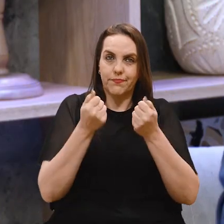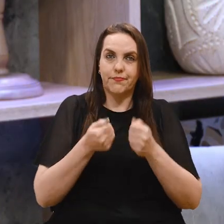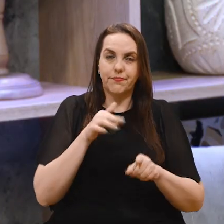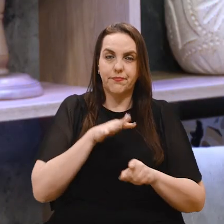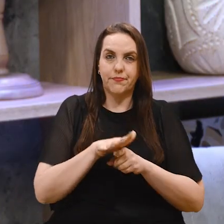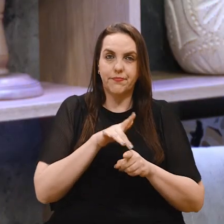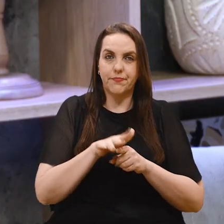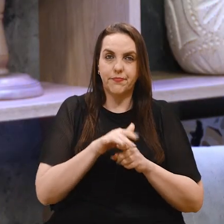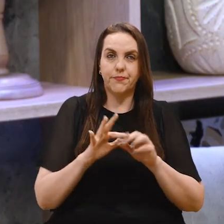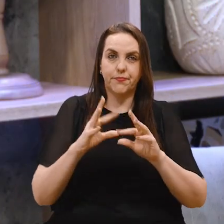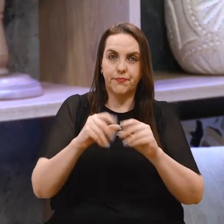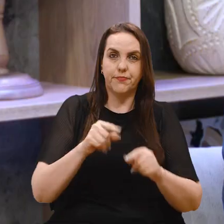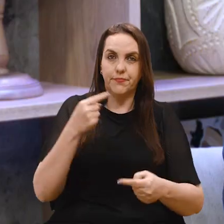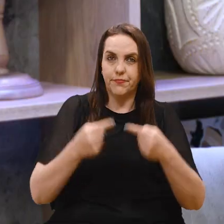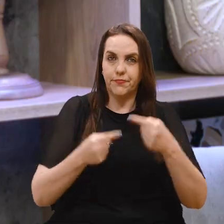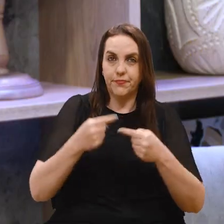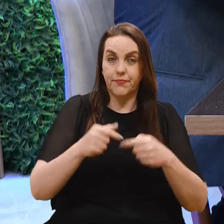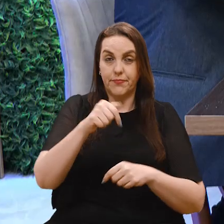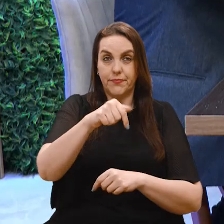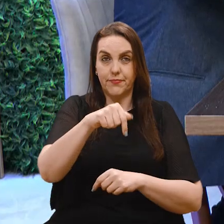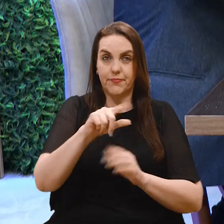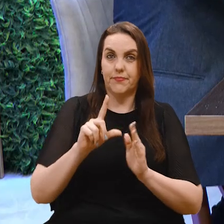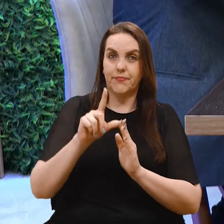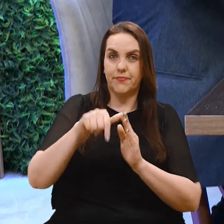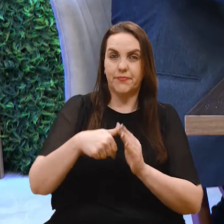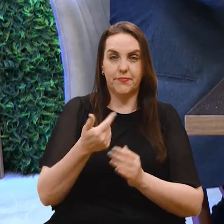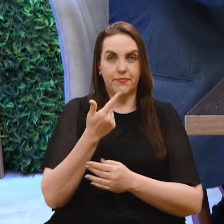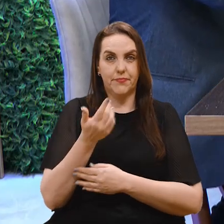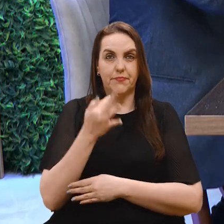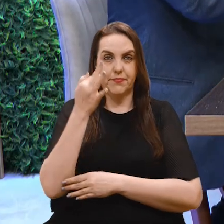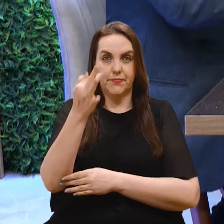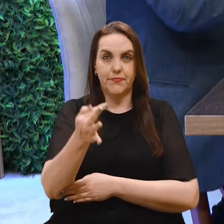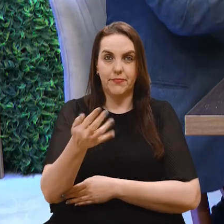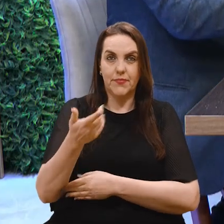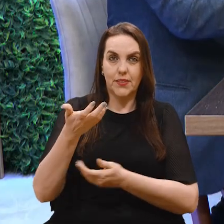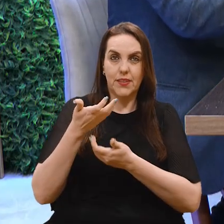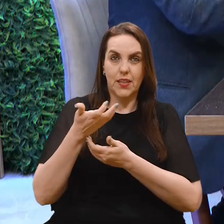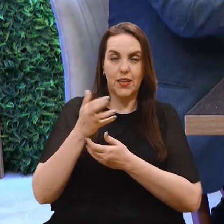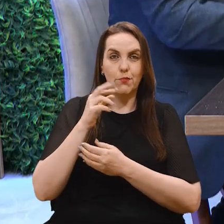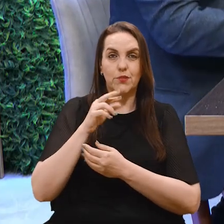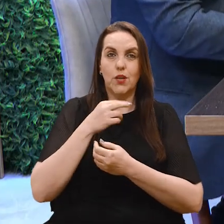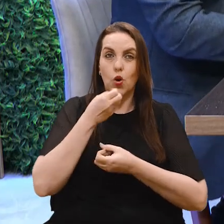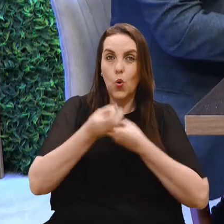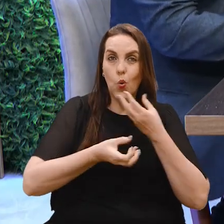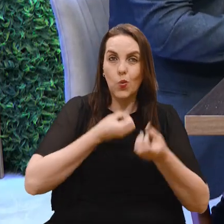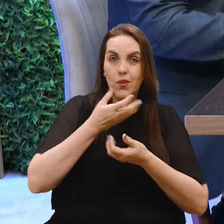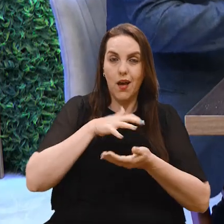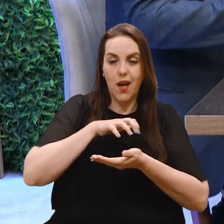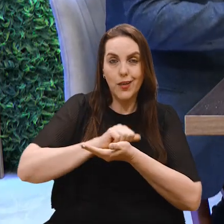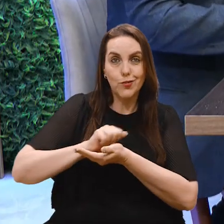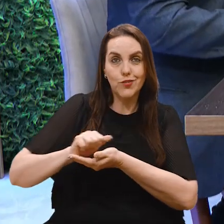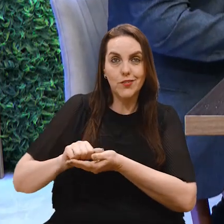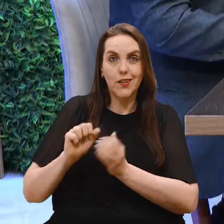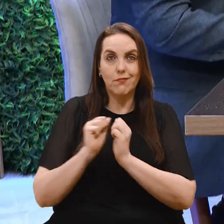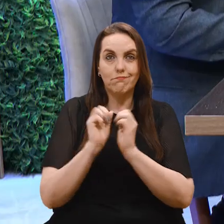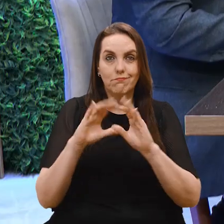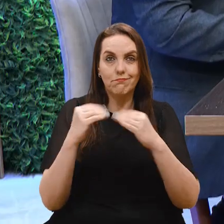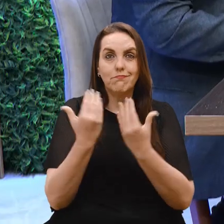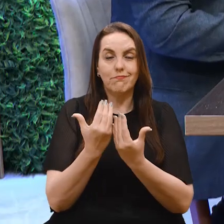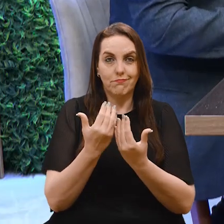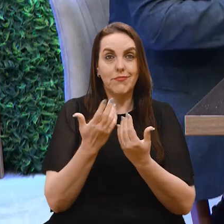que a gente discute aqui e que a gente acaba relatando, registrando junto à comunidade para que elas